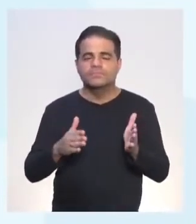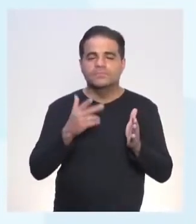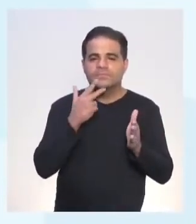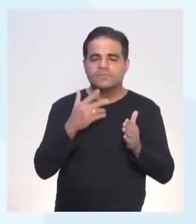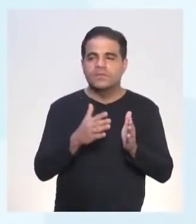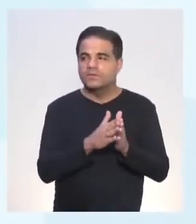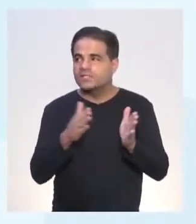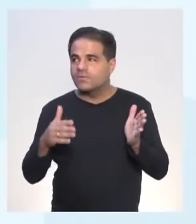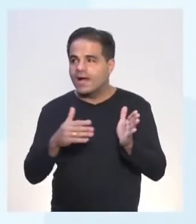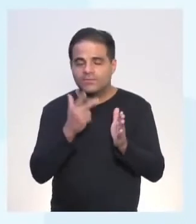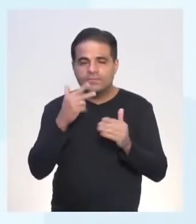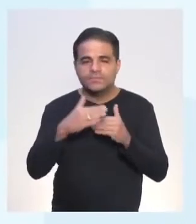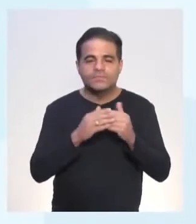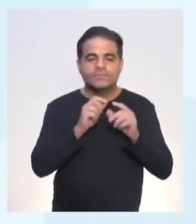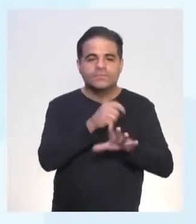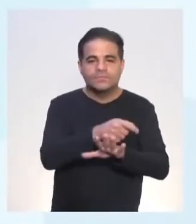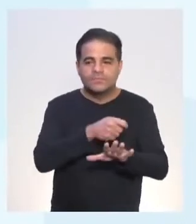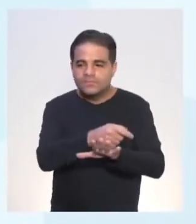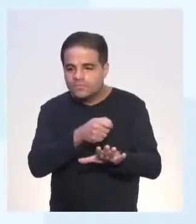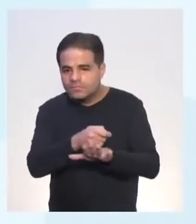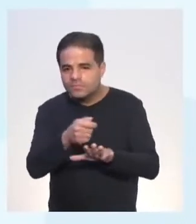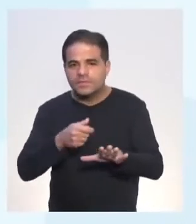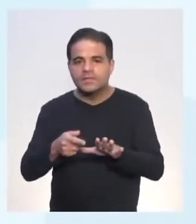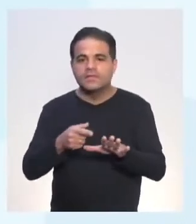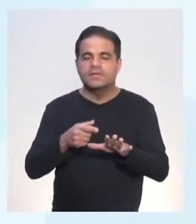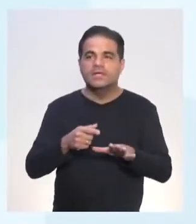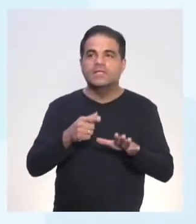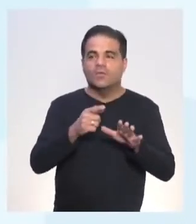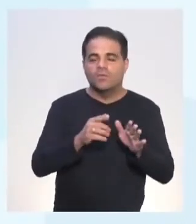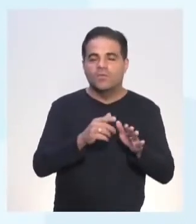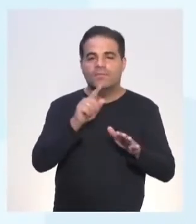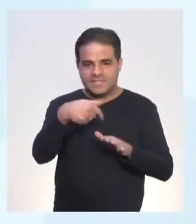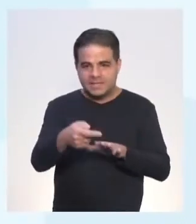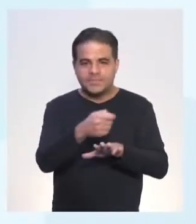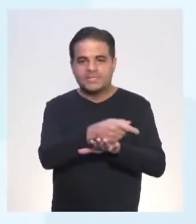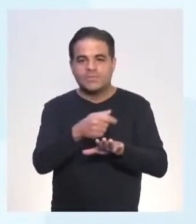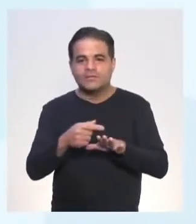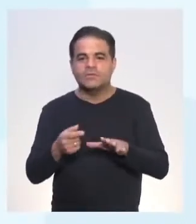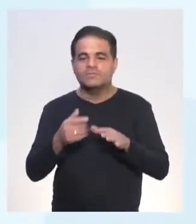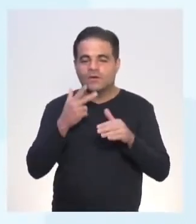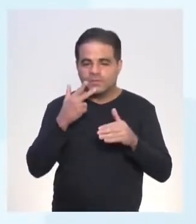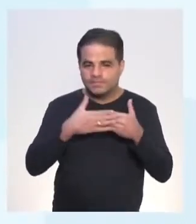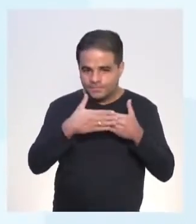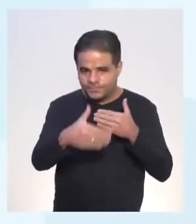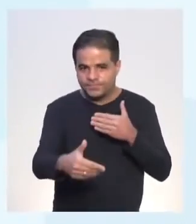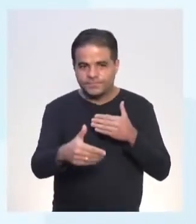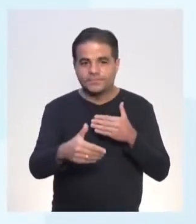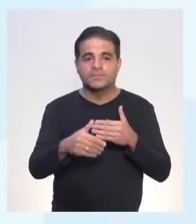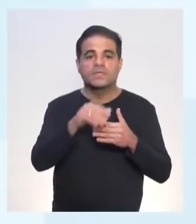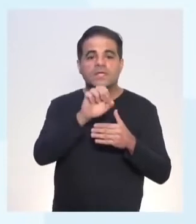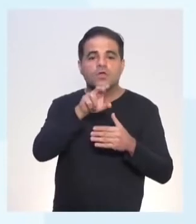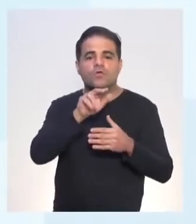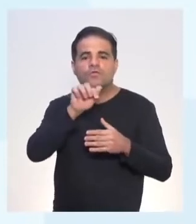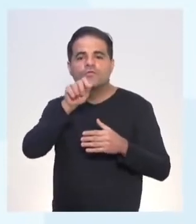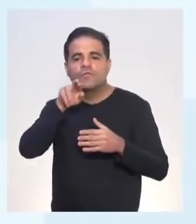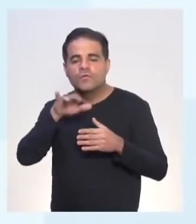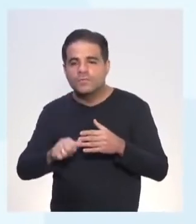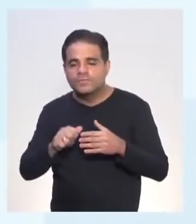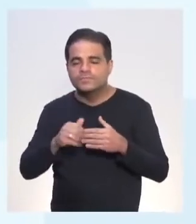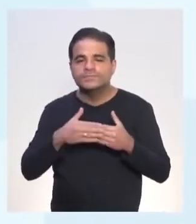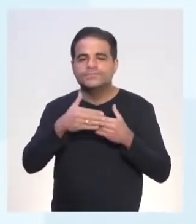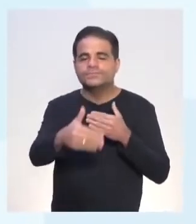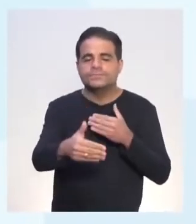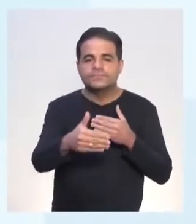a disseminação das fake news, né? Então, olha só, logo de cara a gente vê aí a palavra infodemia, que foi um termo